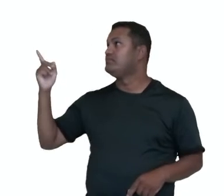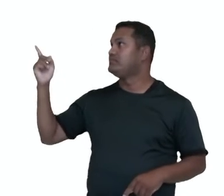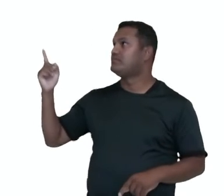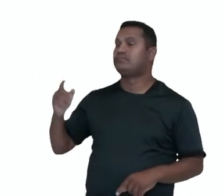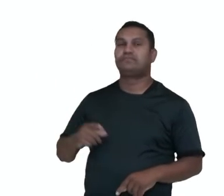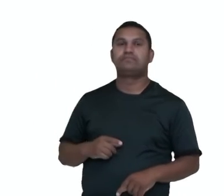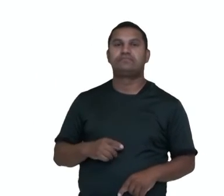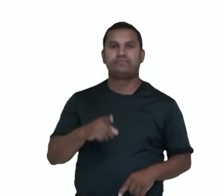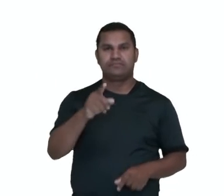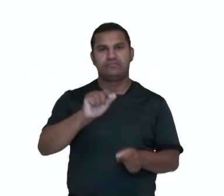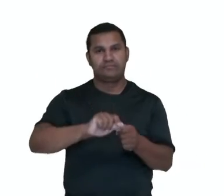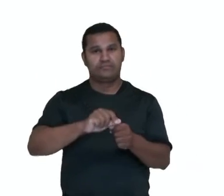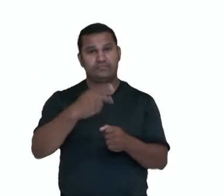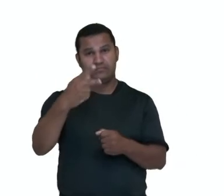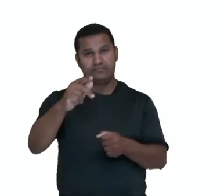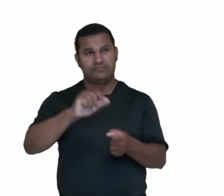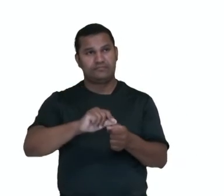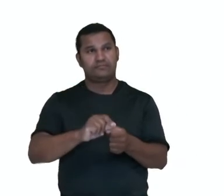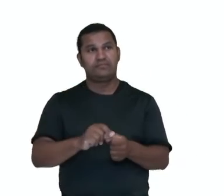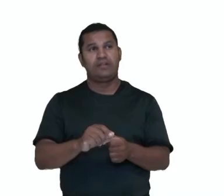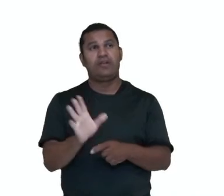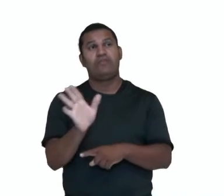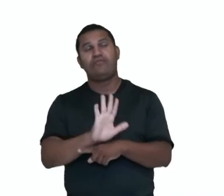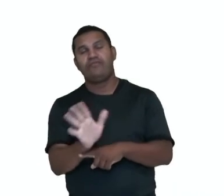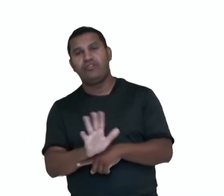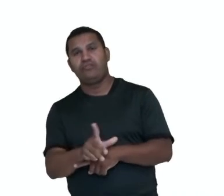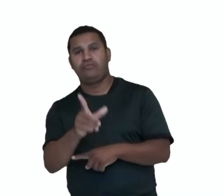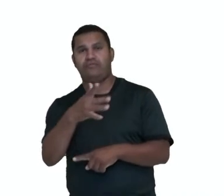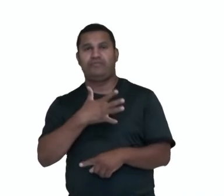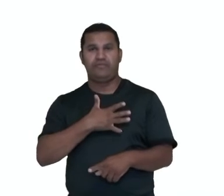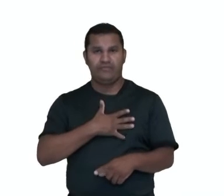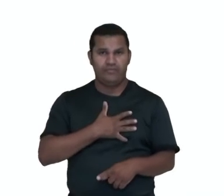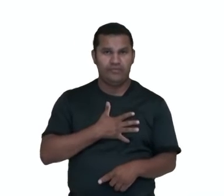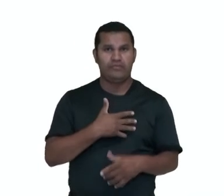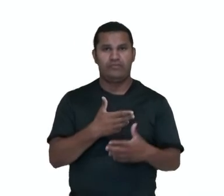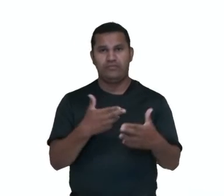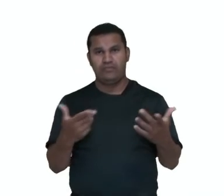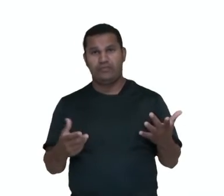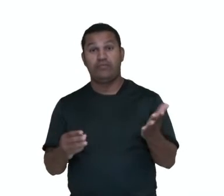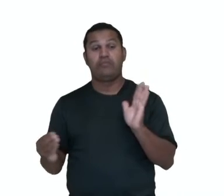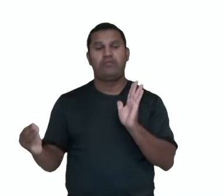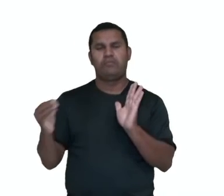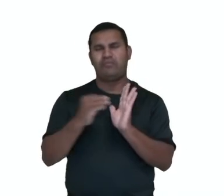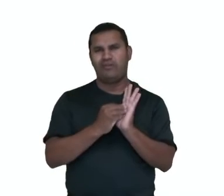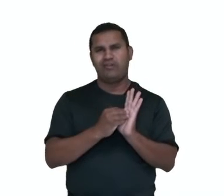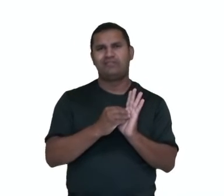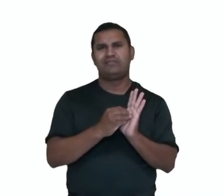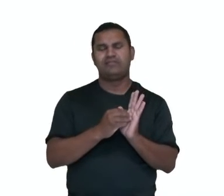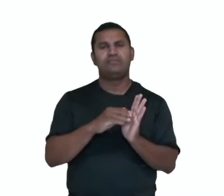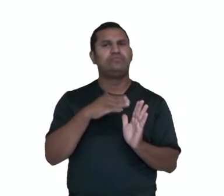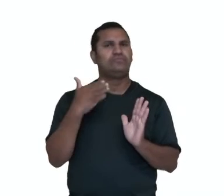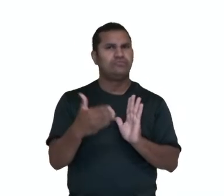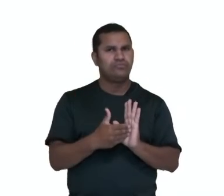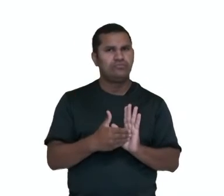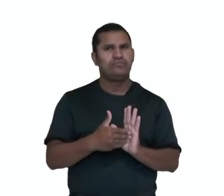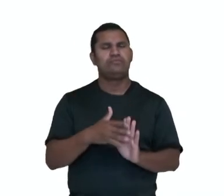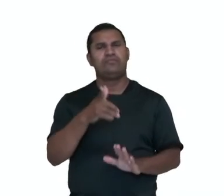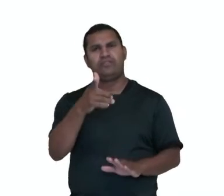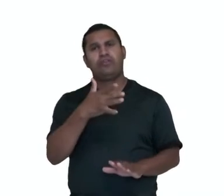livro que tenha lido, do qual você gostaria de falar sobre. Faça uma lista de fatos que fizeram gostar ou não do